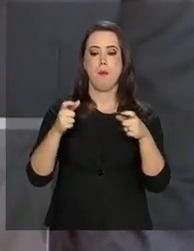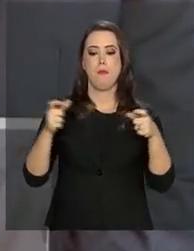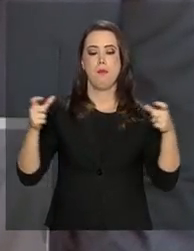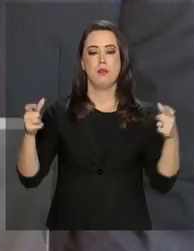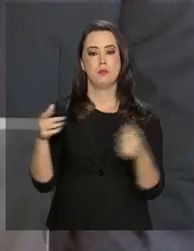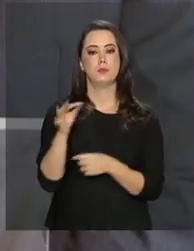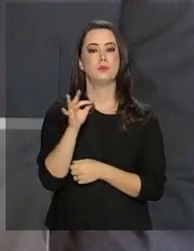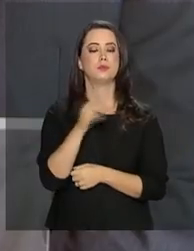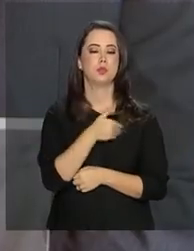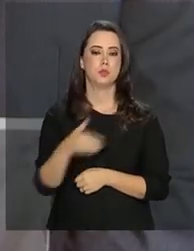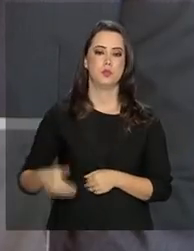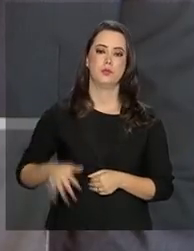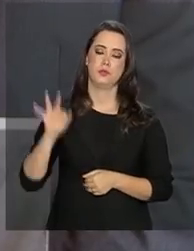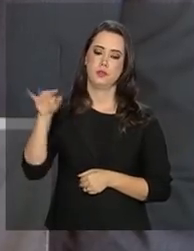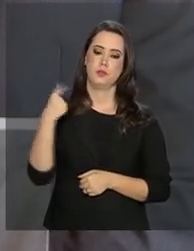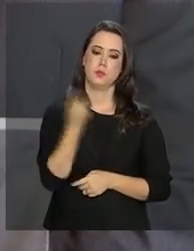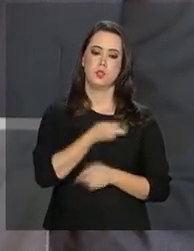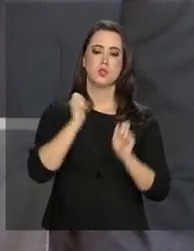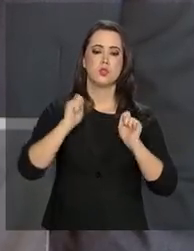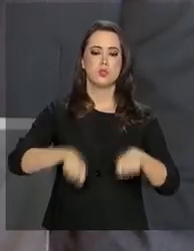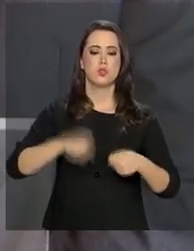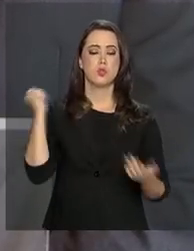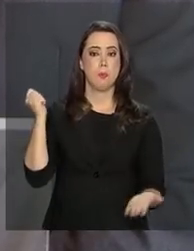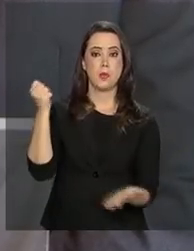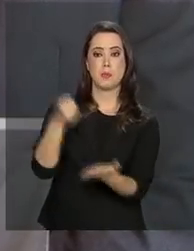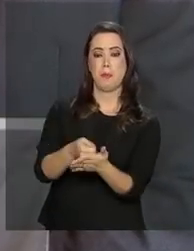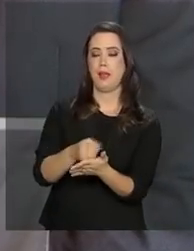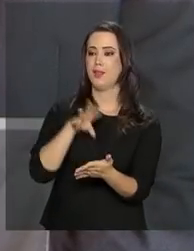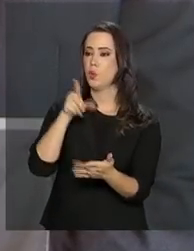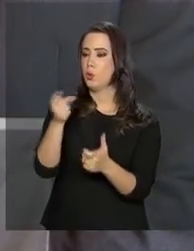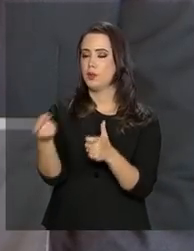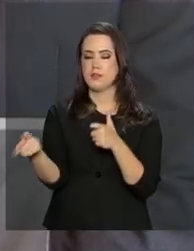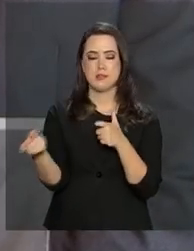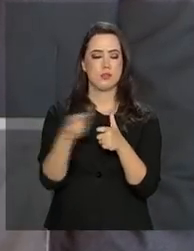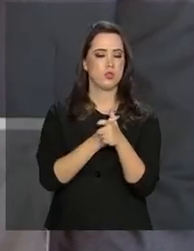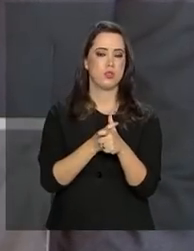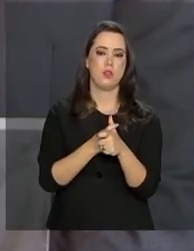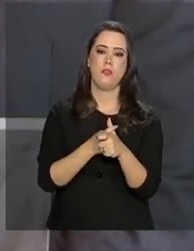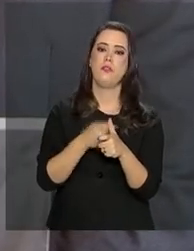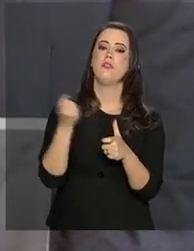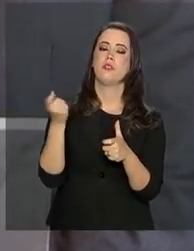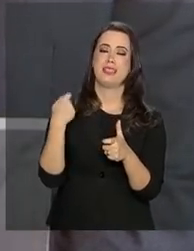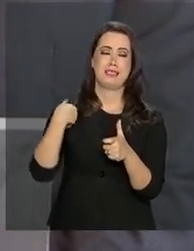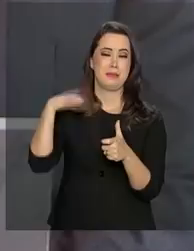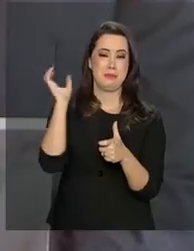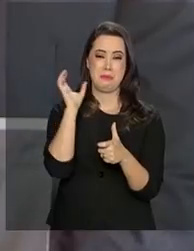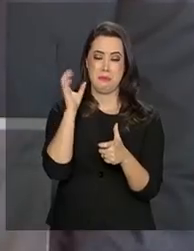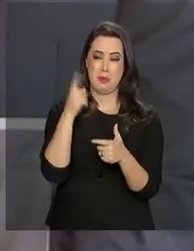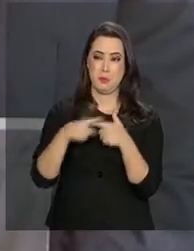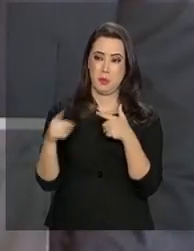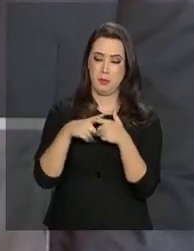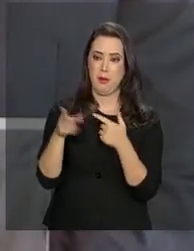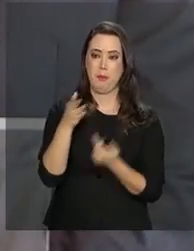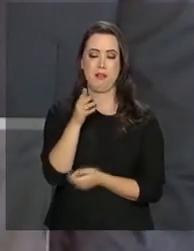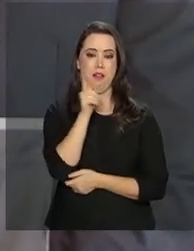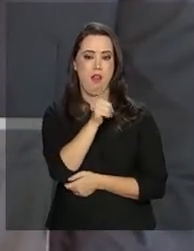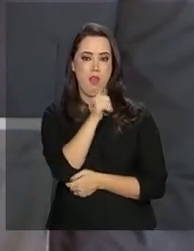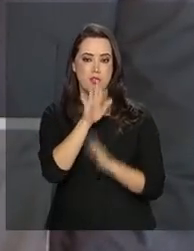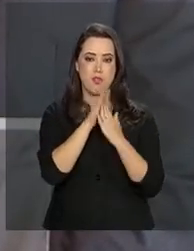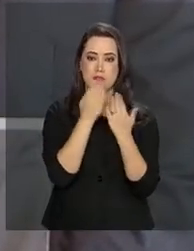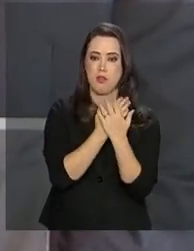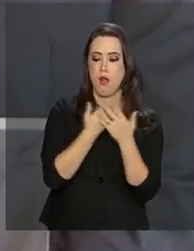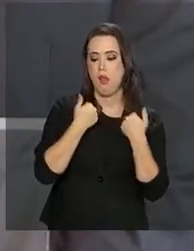federal para que a gente possa quitar as dívidas e as contas mais emergentes como merenda escolar transporte